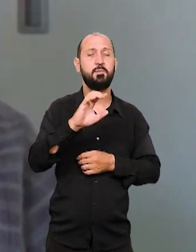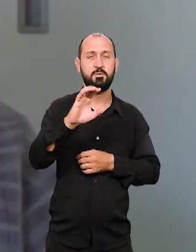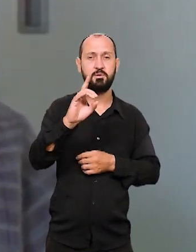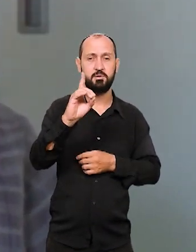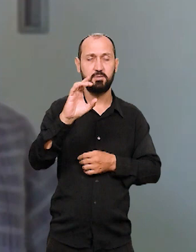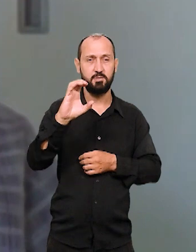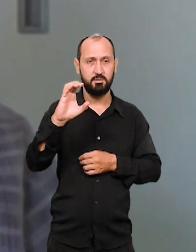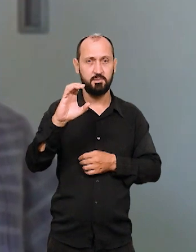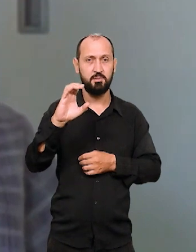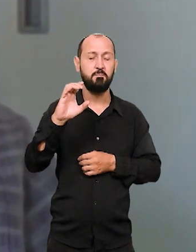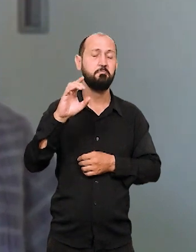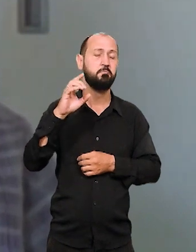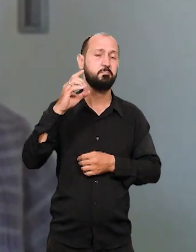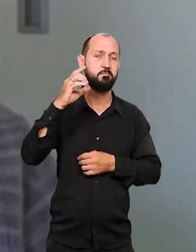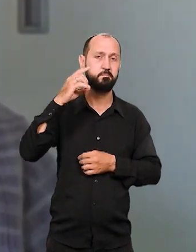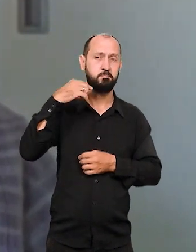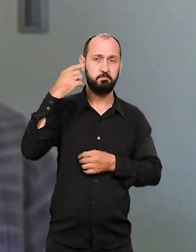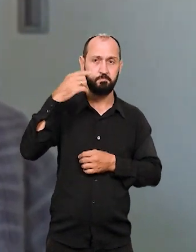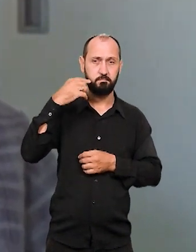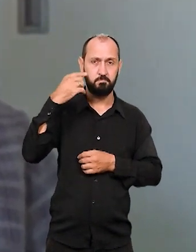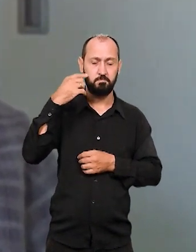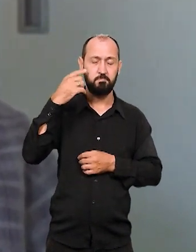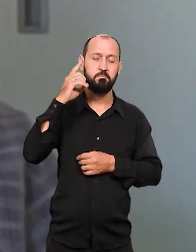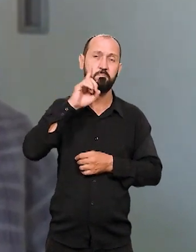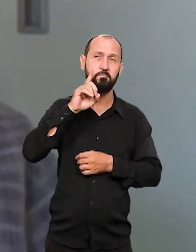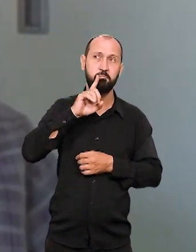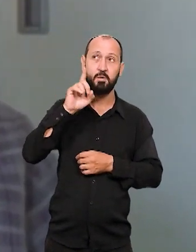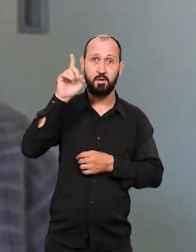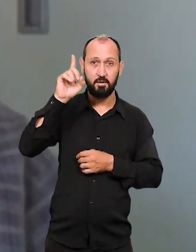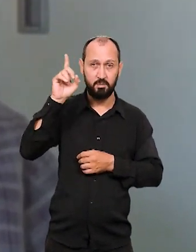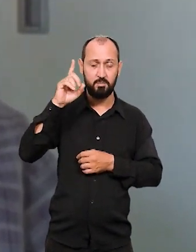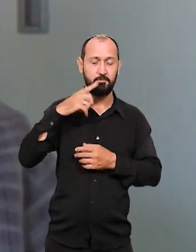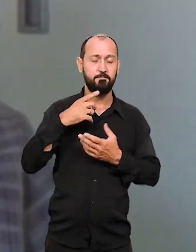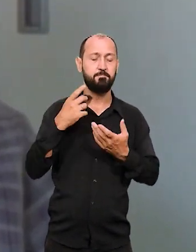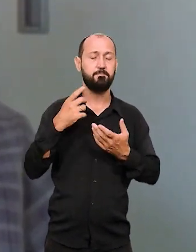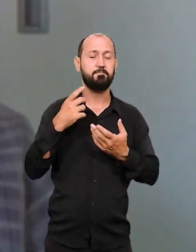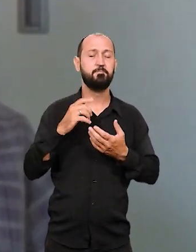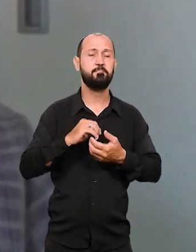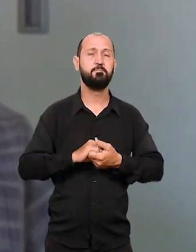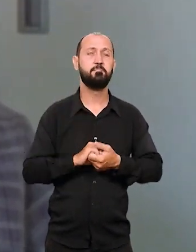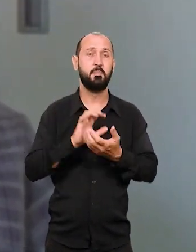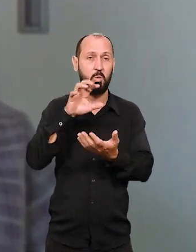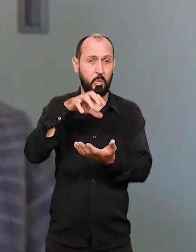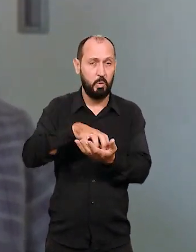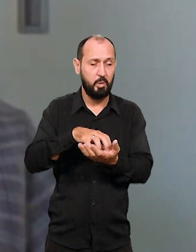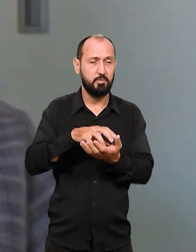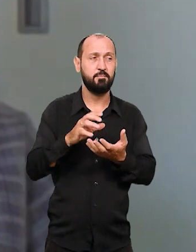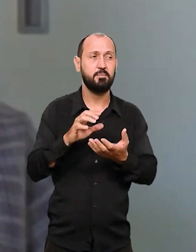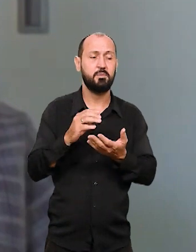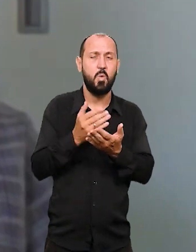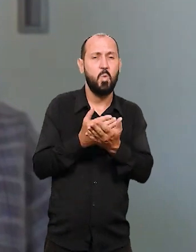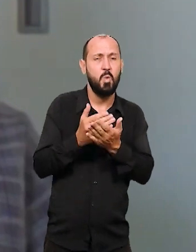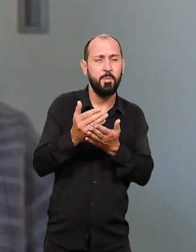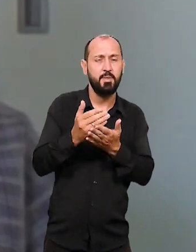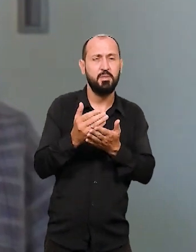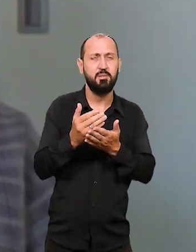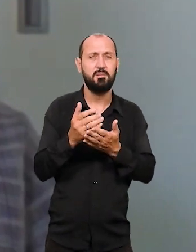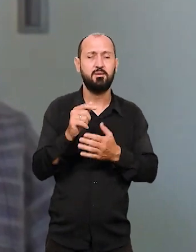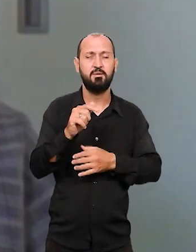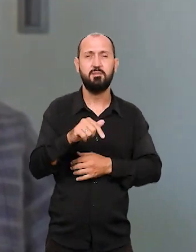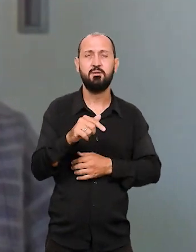pelo CDC de Atlanta, o Centro de Controle de Doença dos Estados Unidos, em Atlanta. E, no